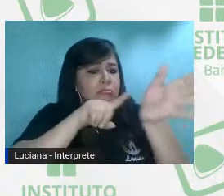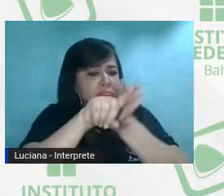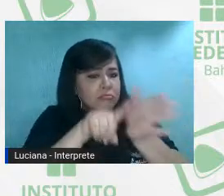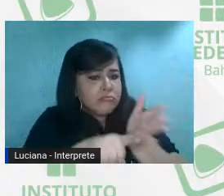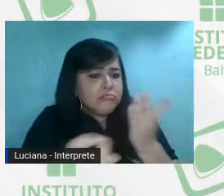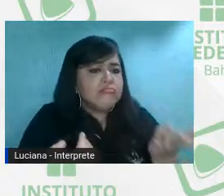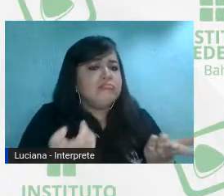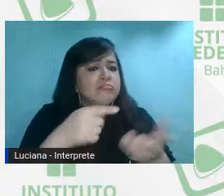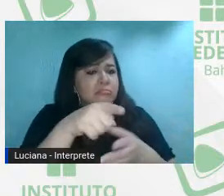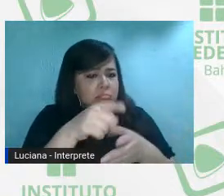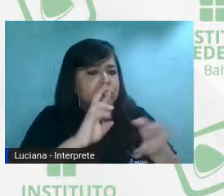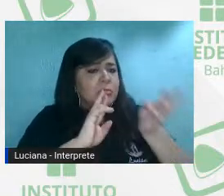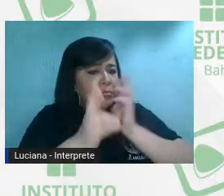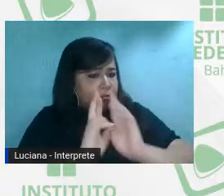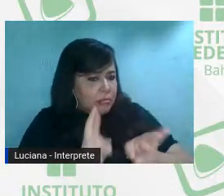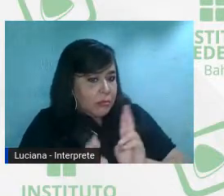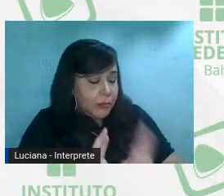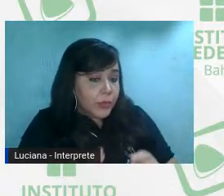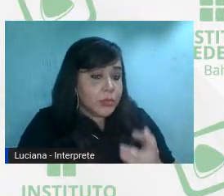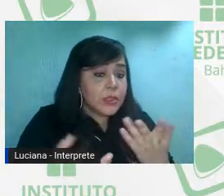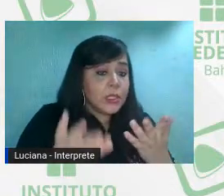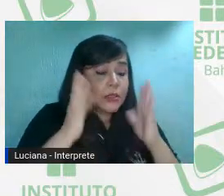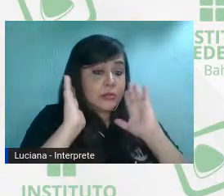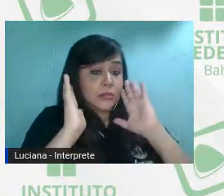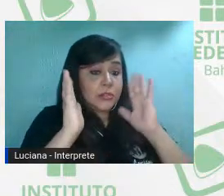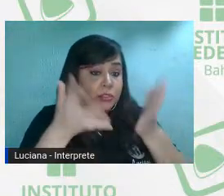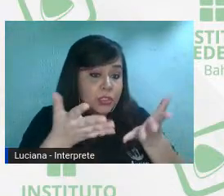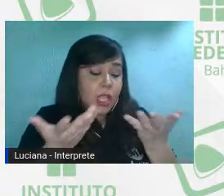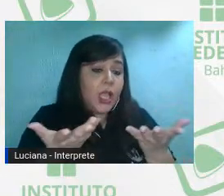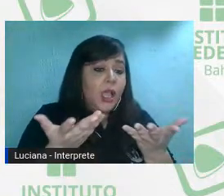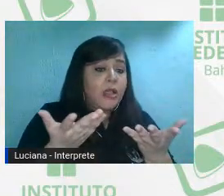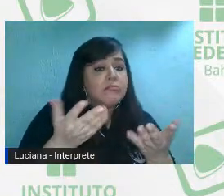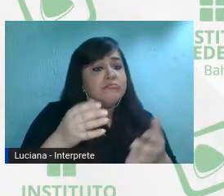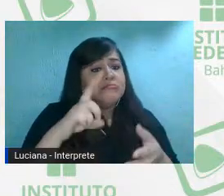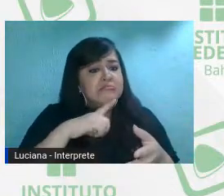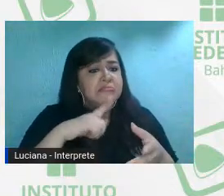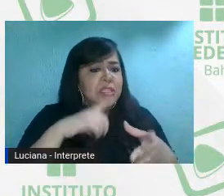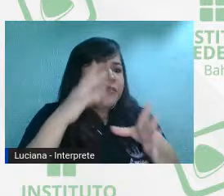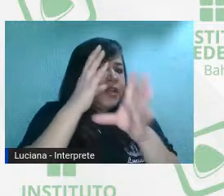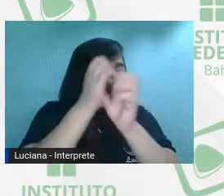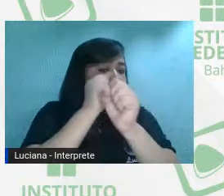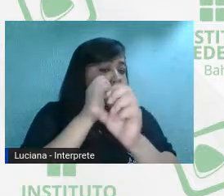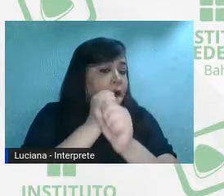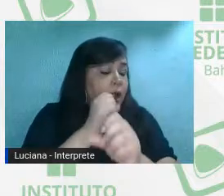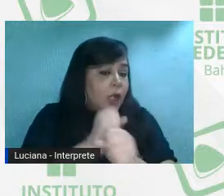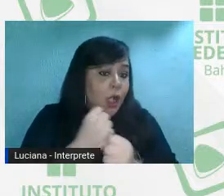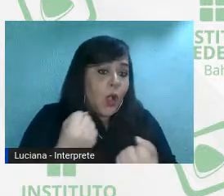a questão à medida de um cálculo lógico